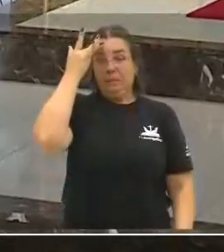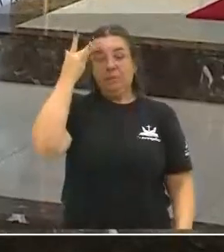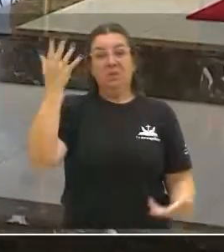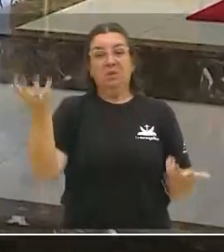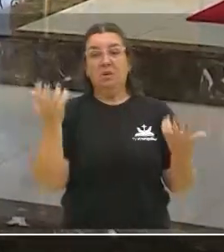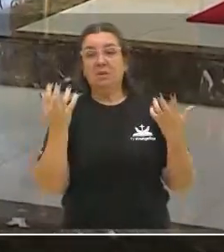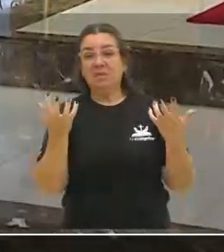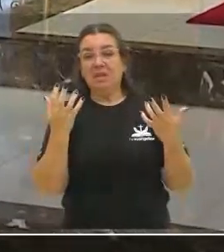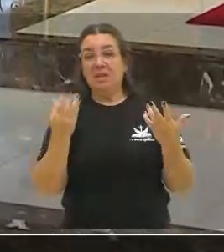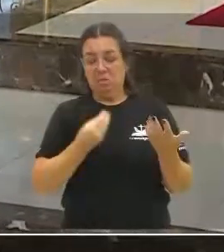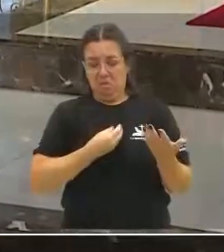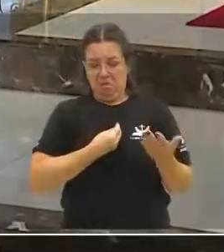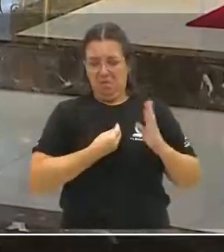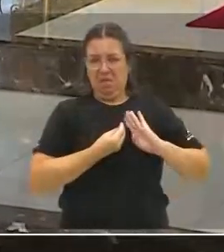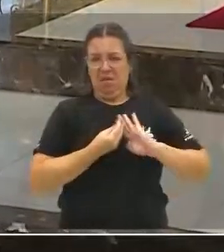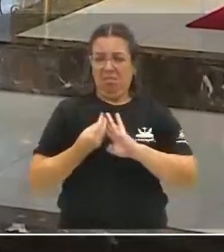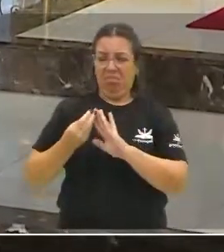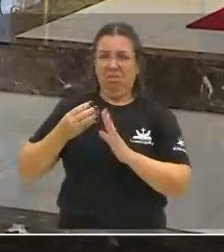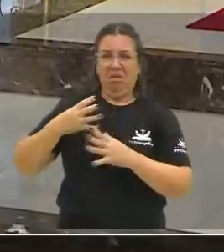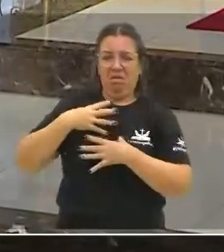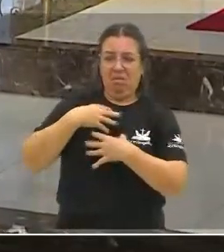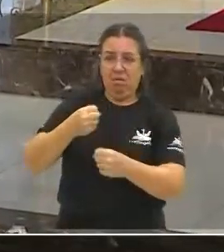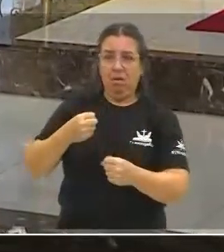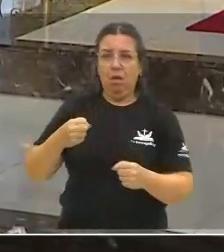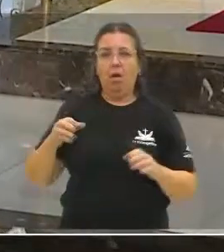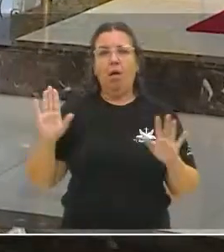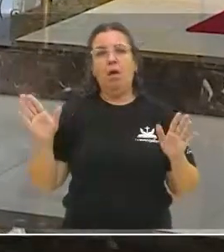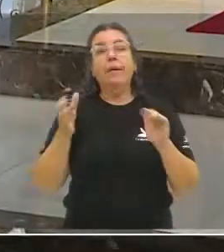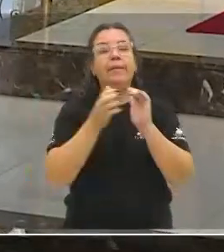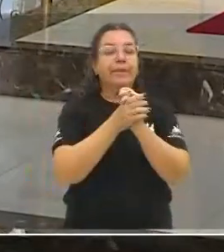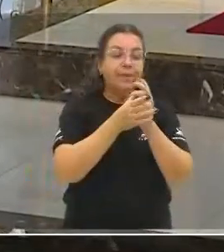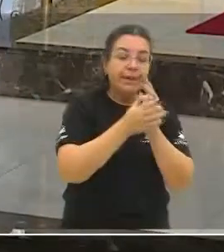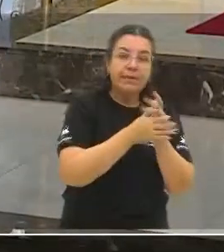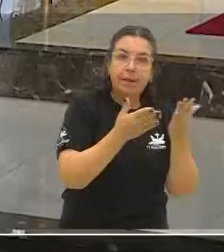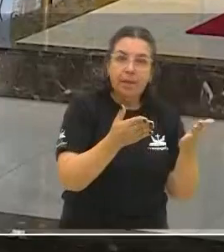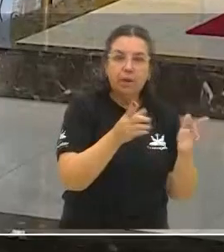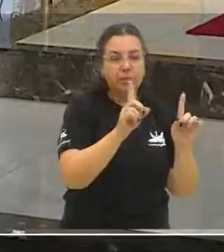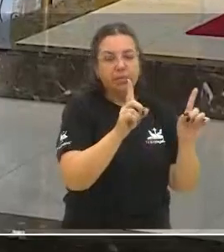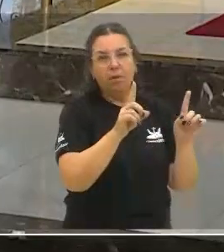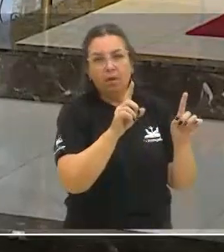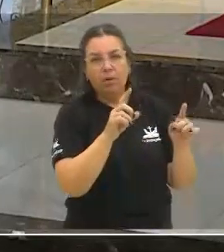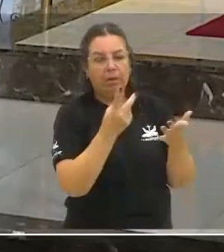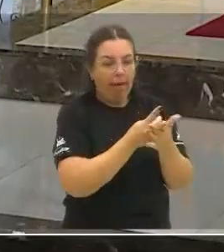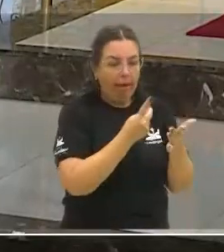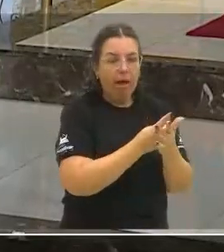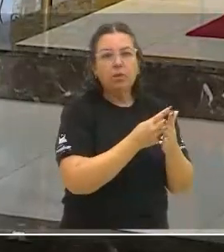gente que eu sempre digo, pelo amor de Deus, não deu certo o casamento, larga, mas não mate.